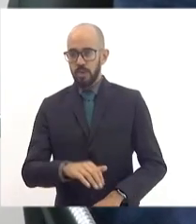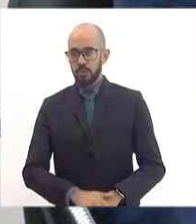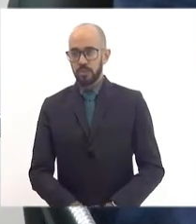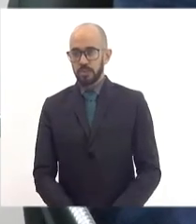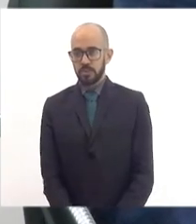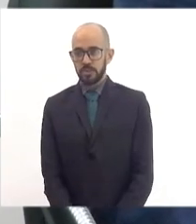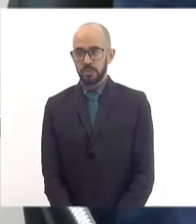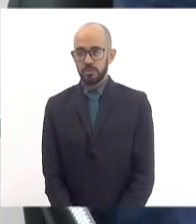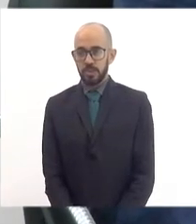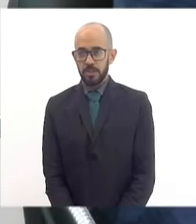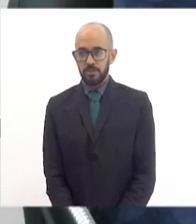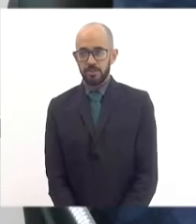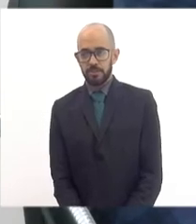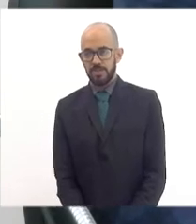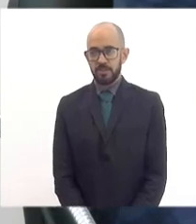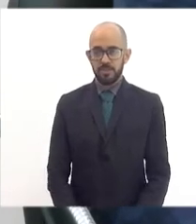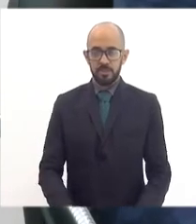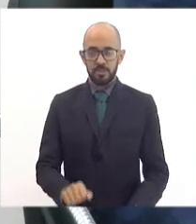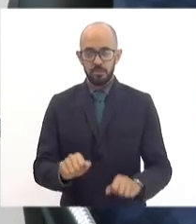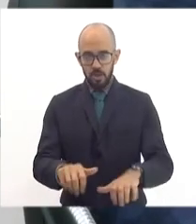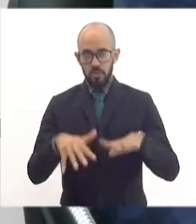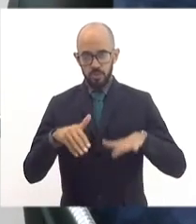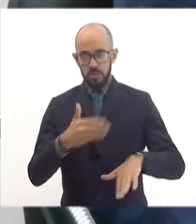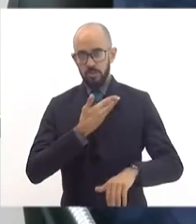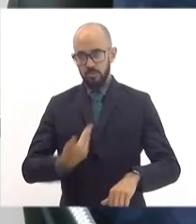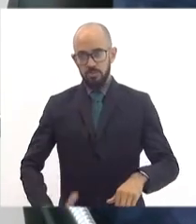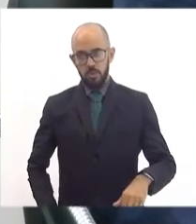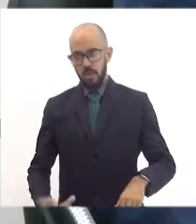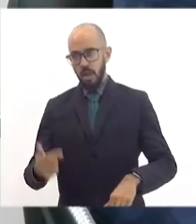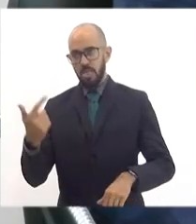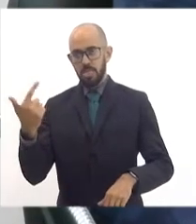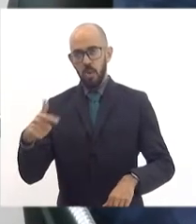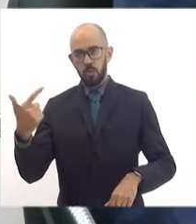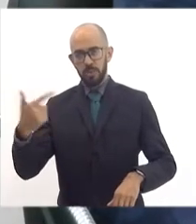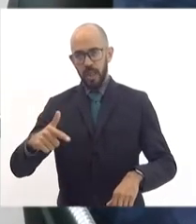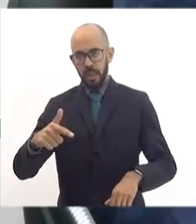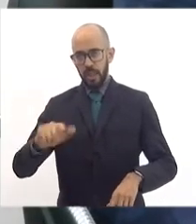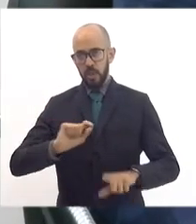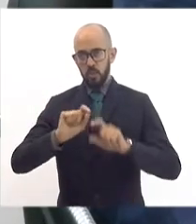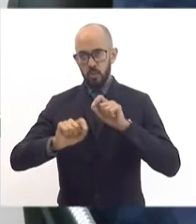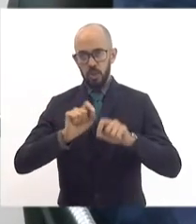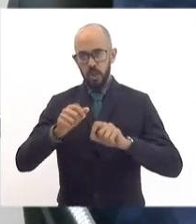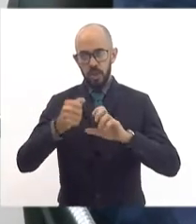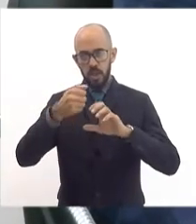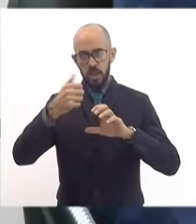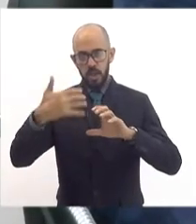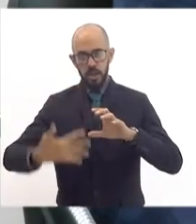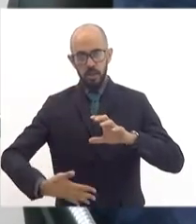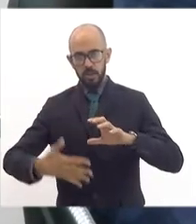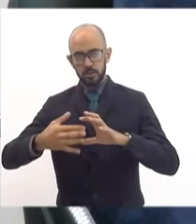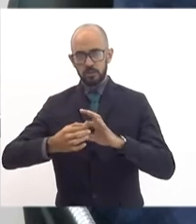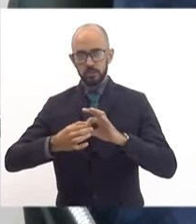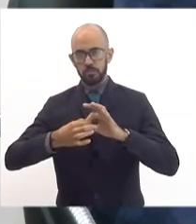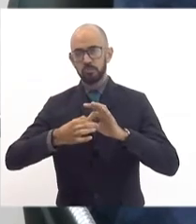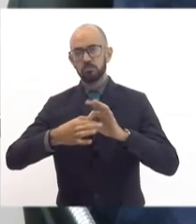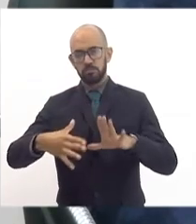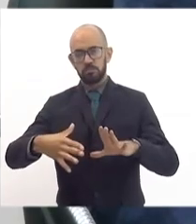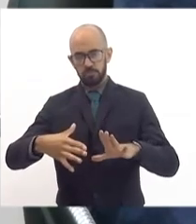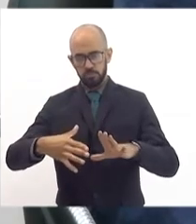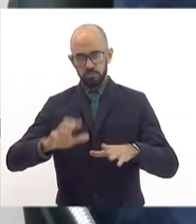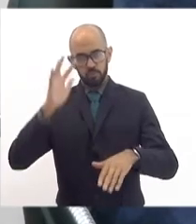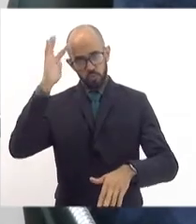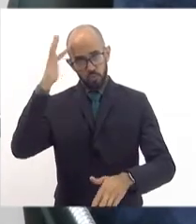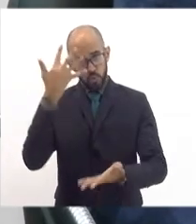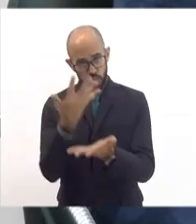porque uma audiência pública, ela não tem caráter deliberativo.